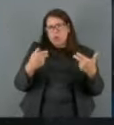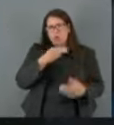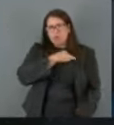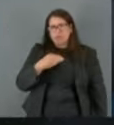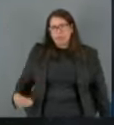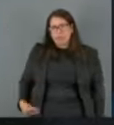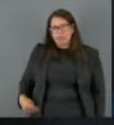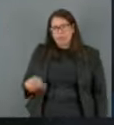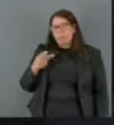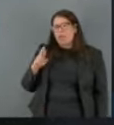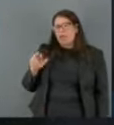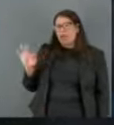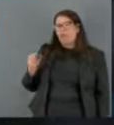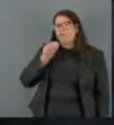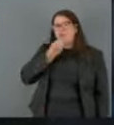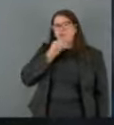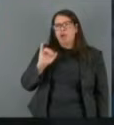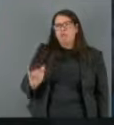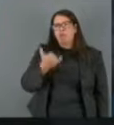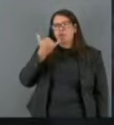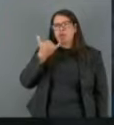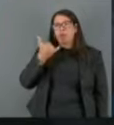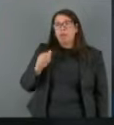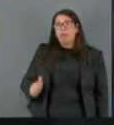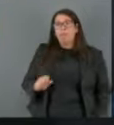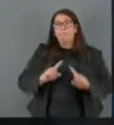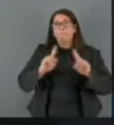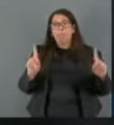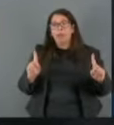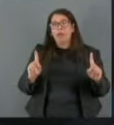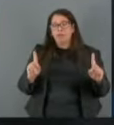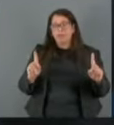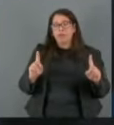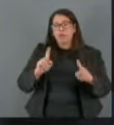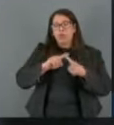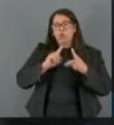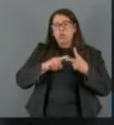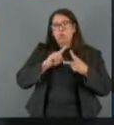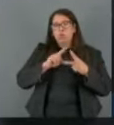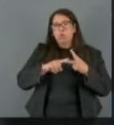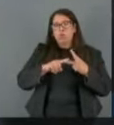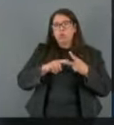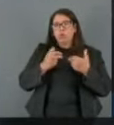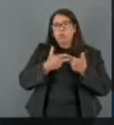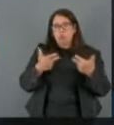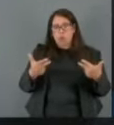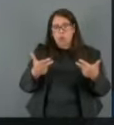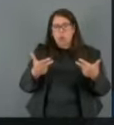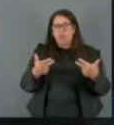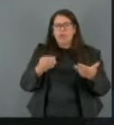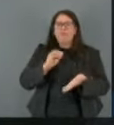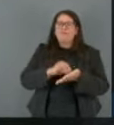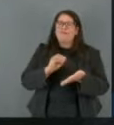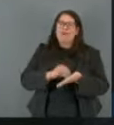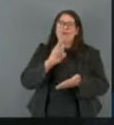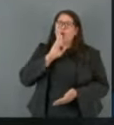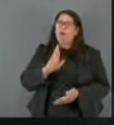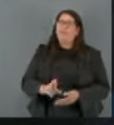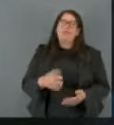a PRF, acho que ela pode ser melhor aproveitada, mas de todo modo, só duas questões ficaram de fora da sua resposta, não ficou claro para mim. Vossa